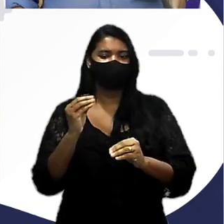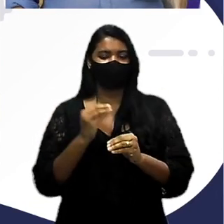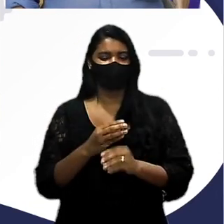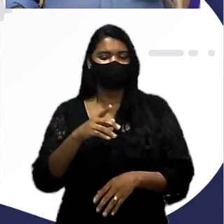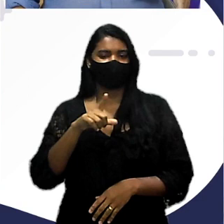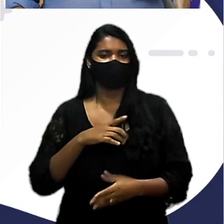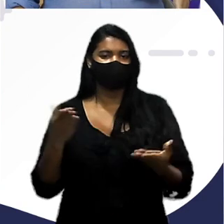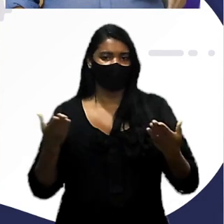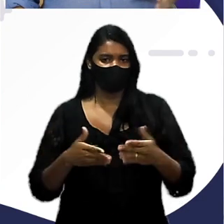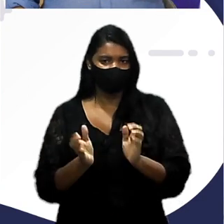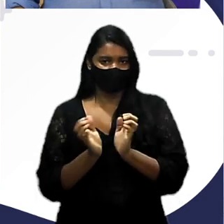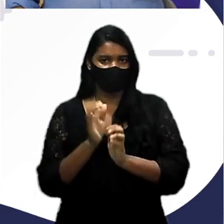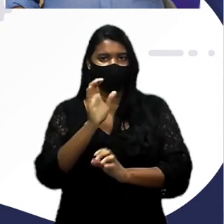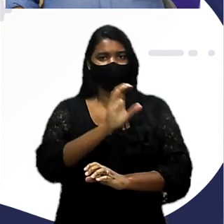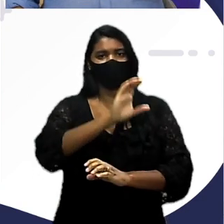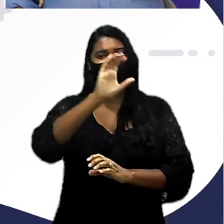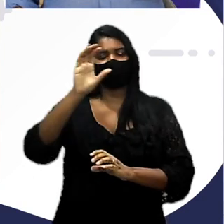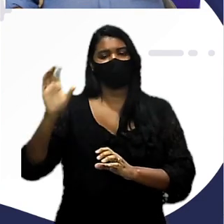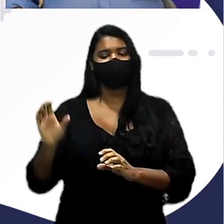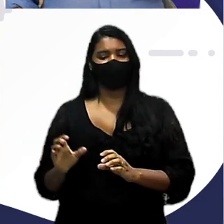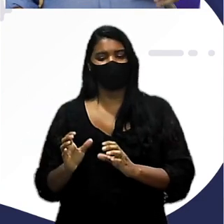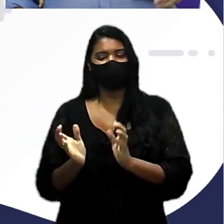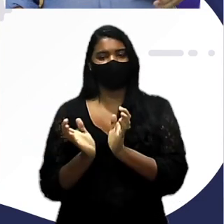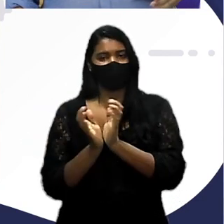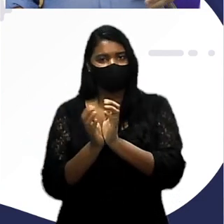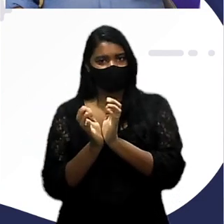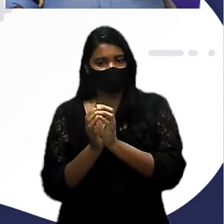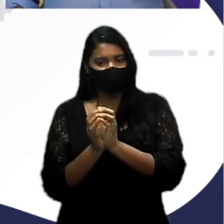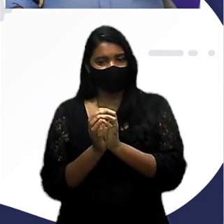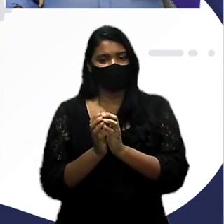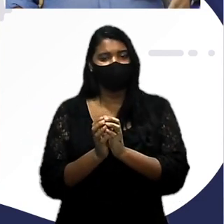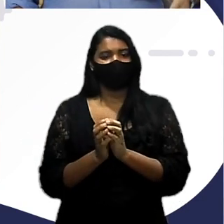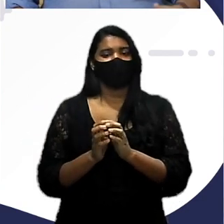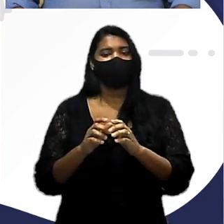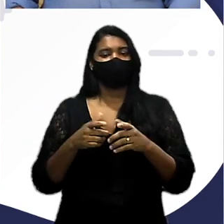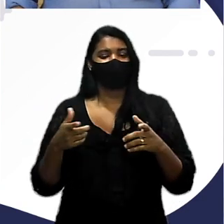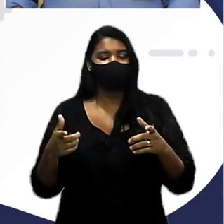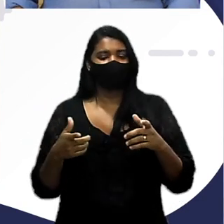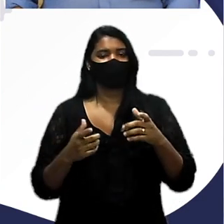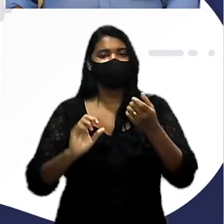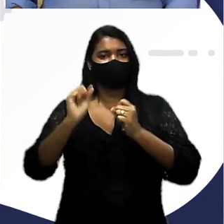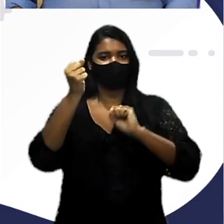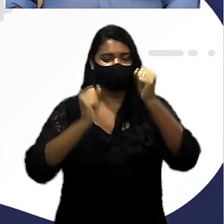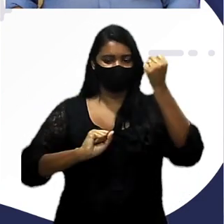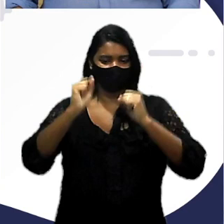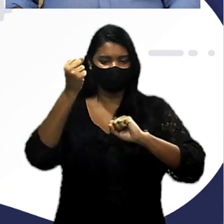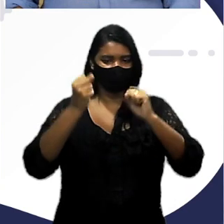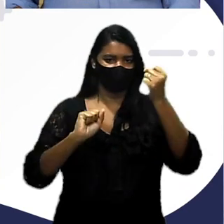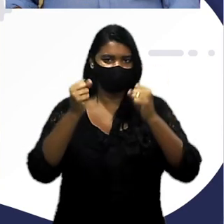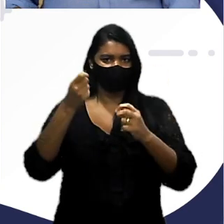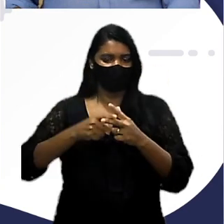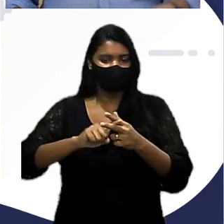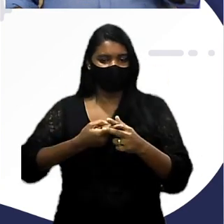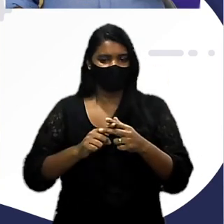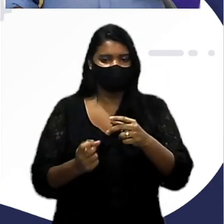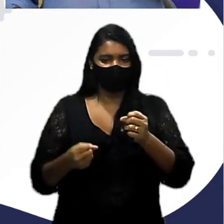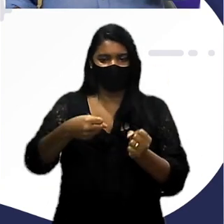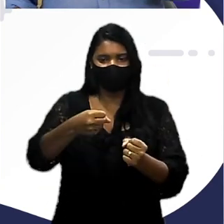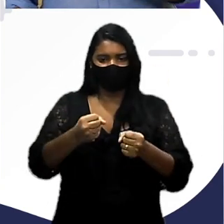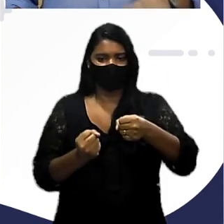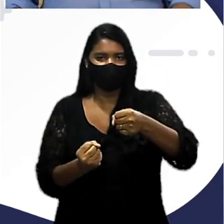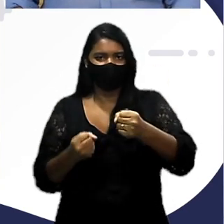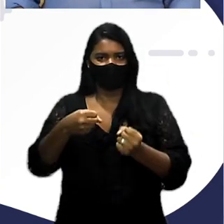no estado de Pernambuco a maior empresa de montadora de automóveis,